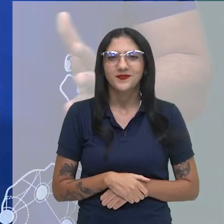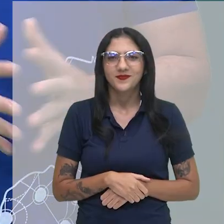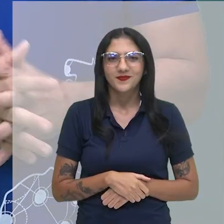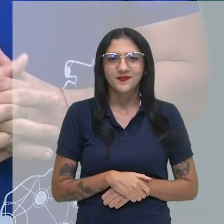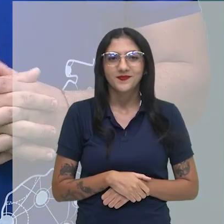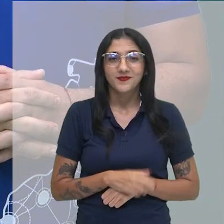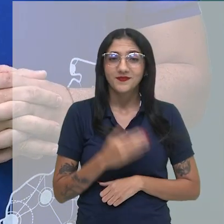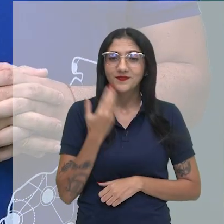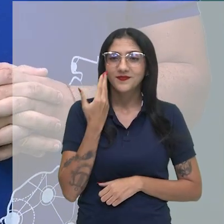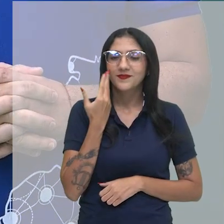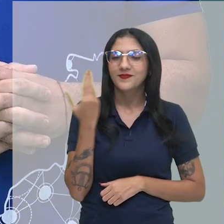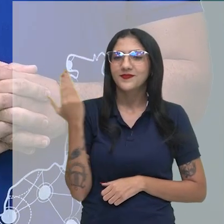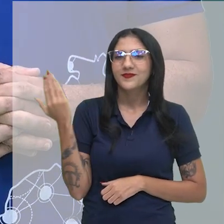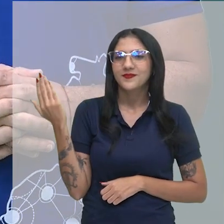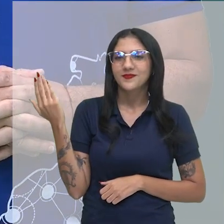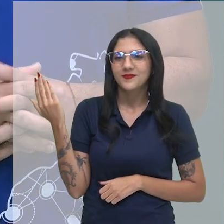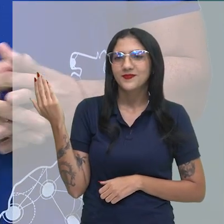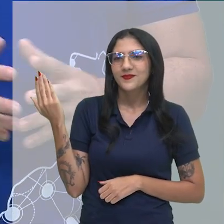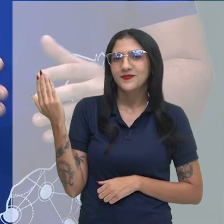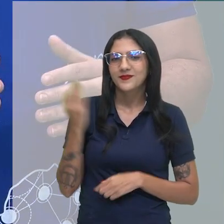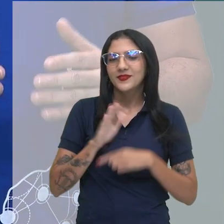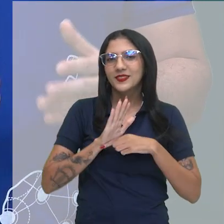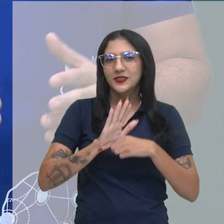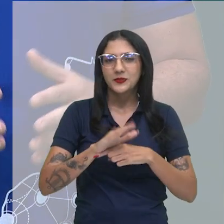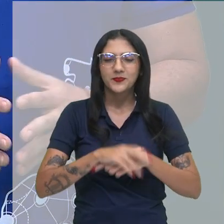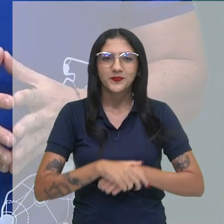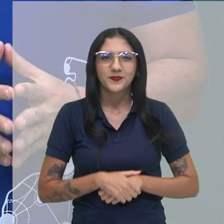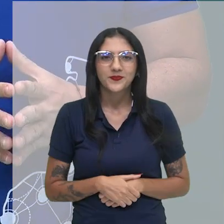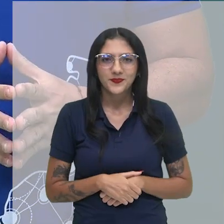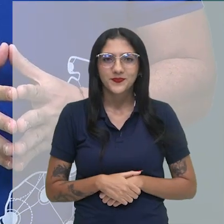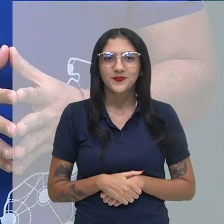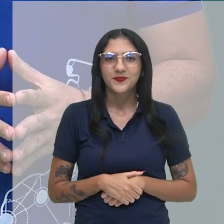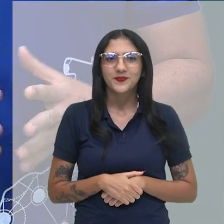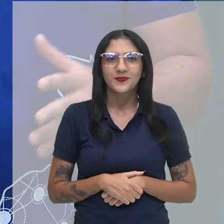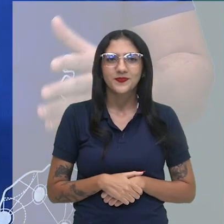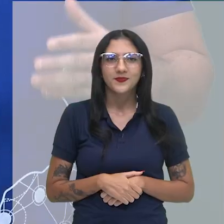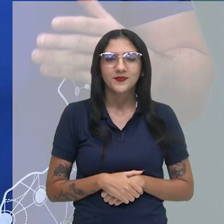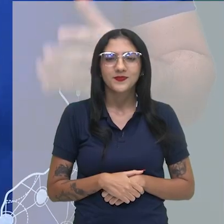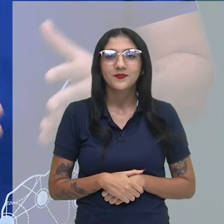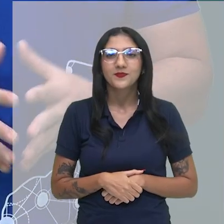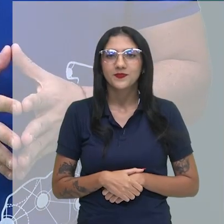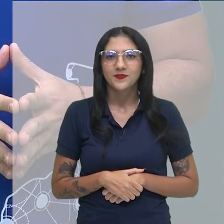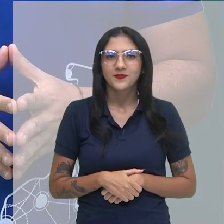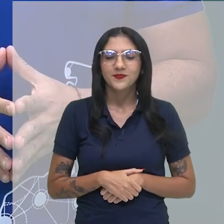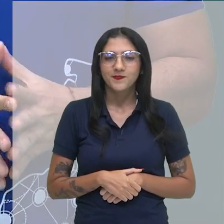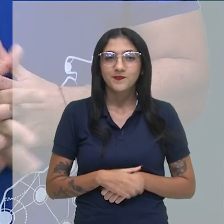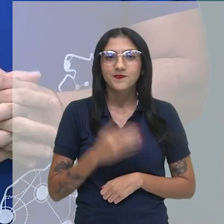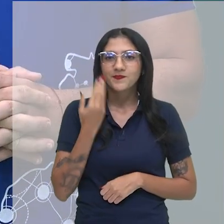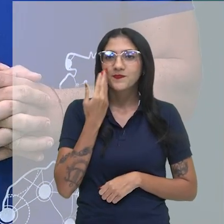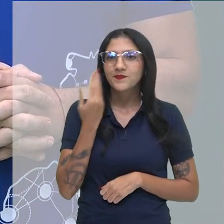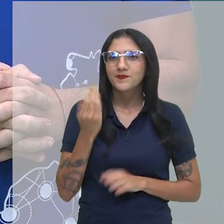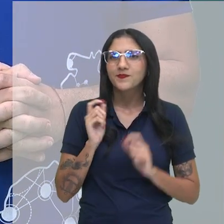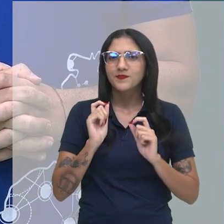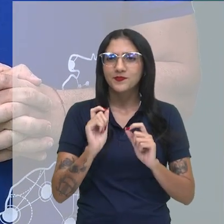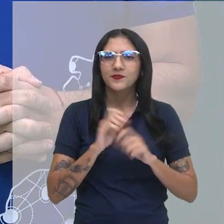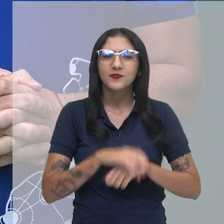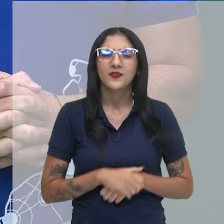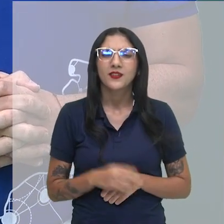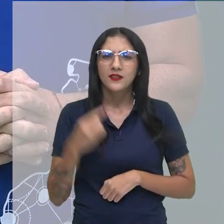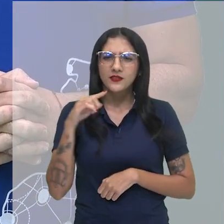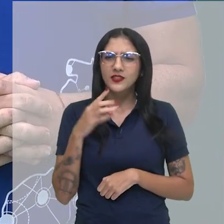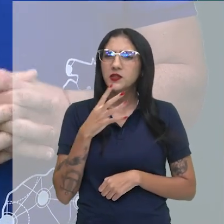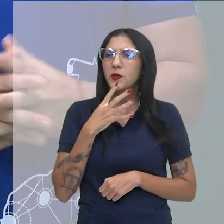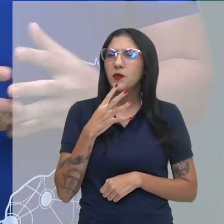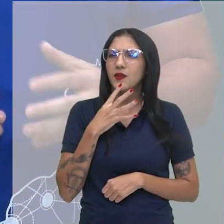E olha só o que eu trago aqui para vocês. Amazonas State Gastronomy. É isso aí mesmo. Você